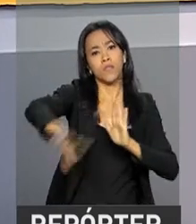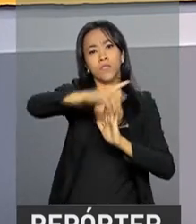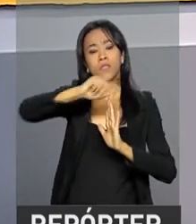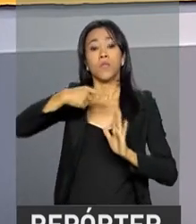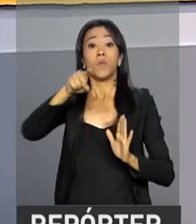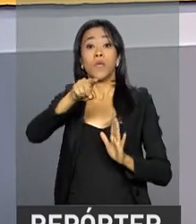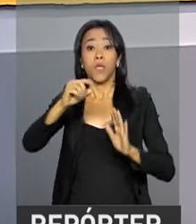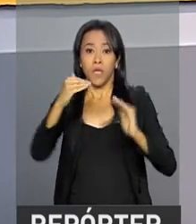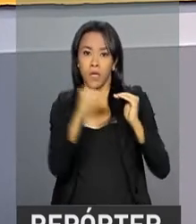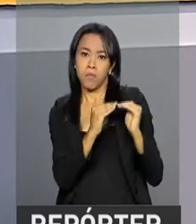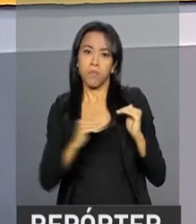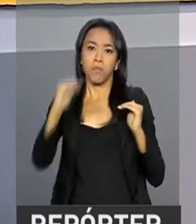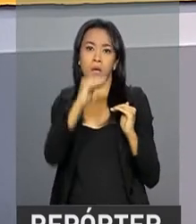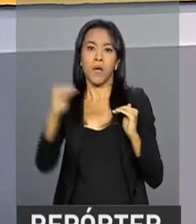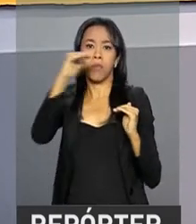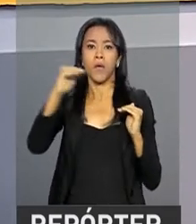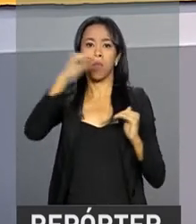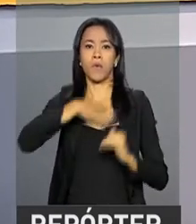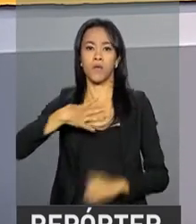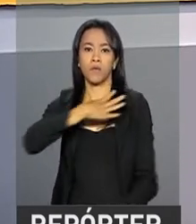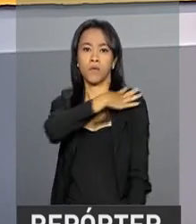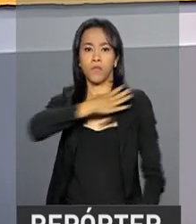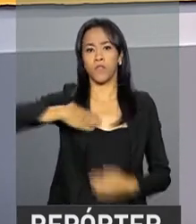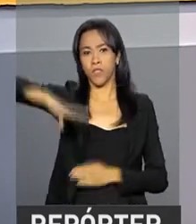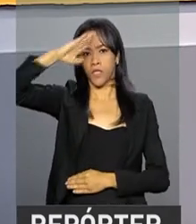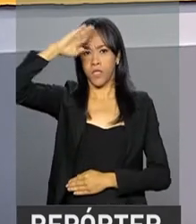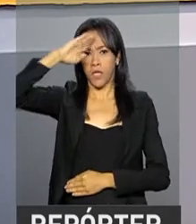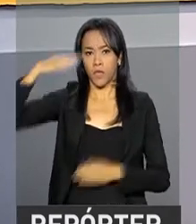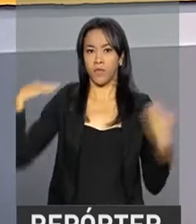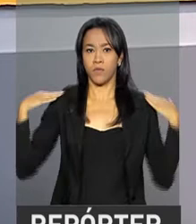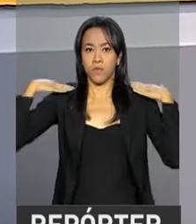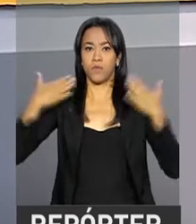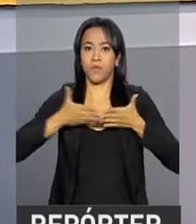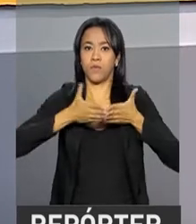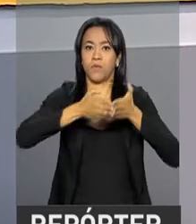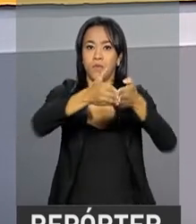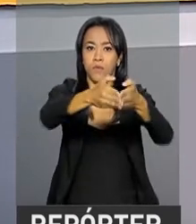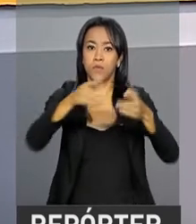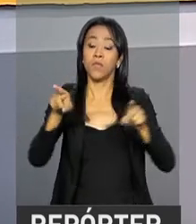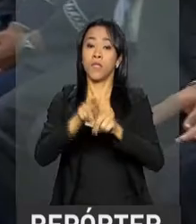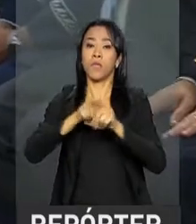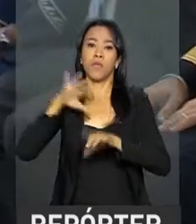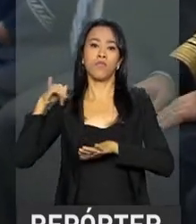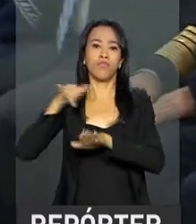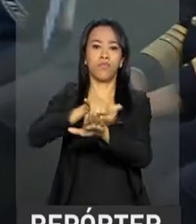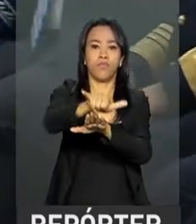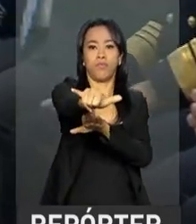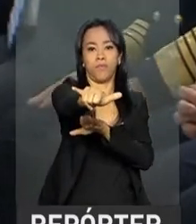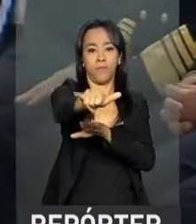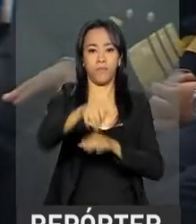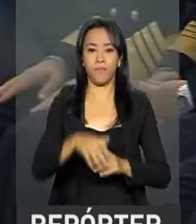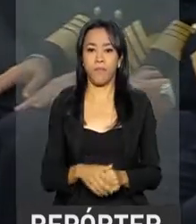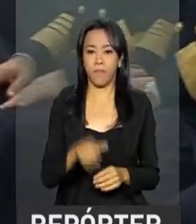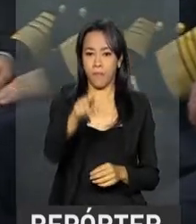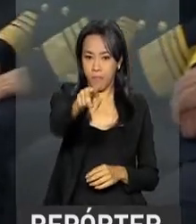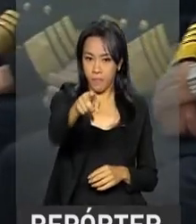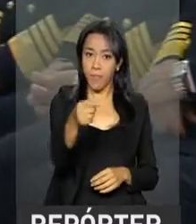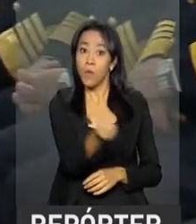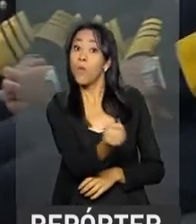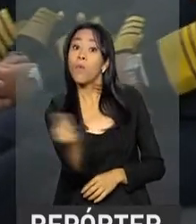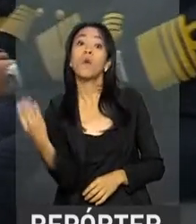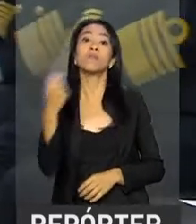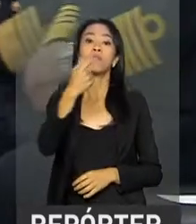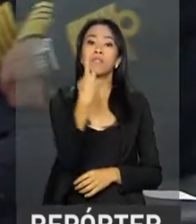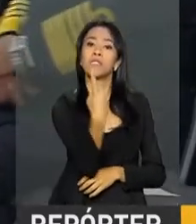a promoção de oficiais generais do exército da marinha e da aeronáutica foram 15